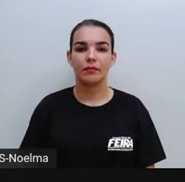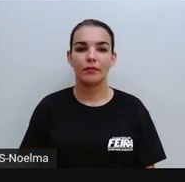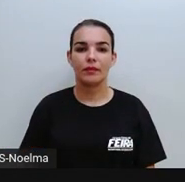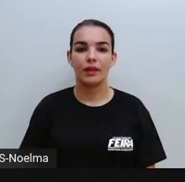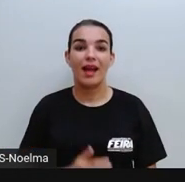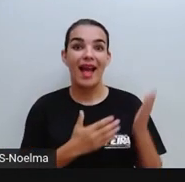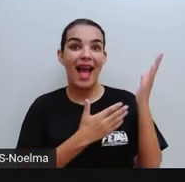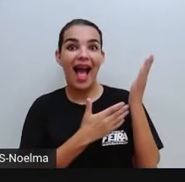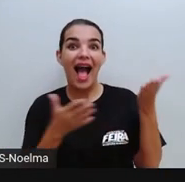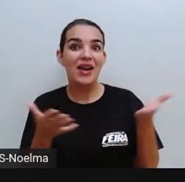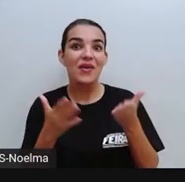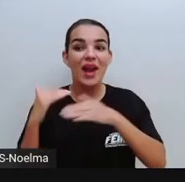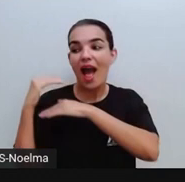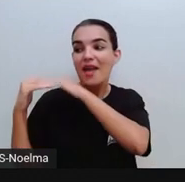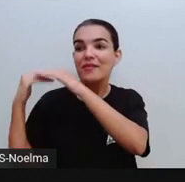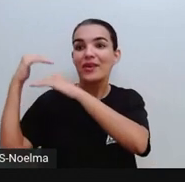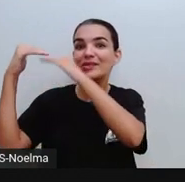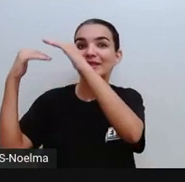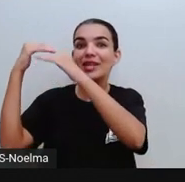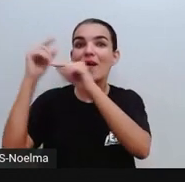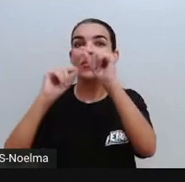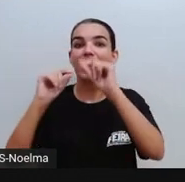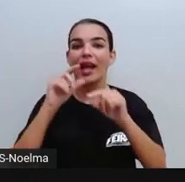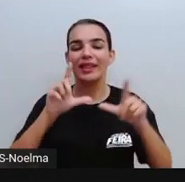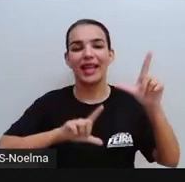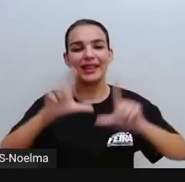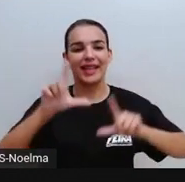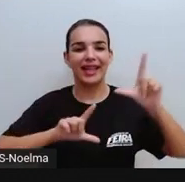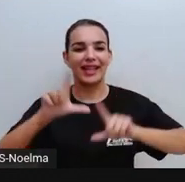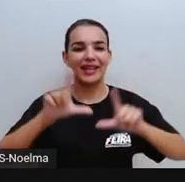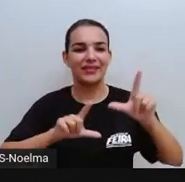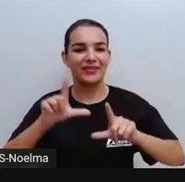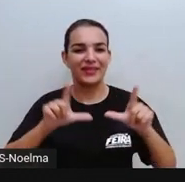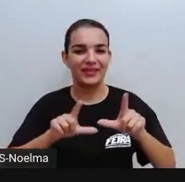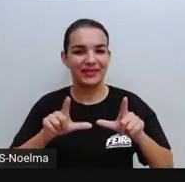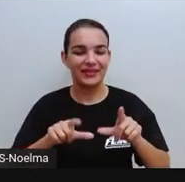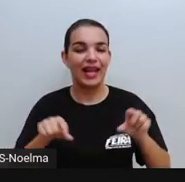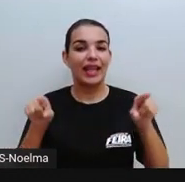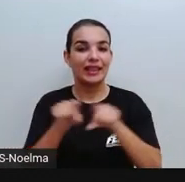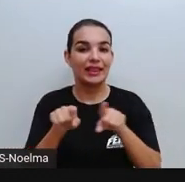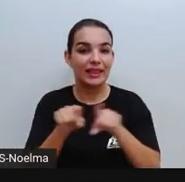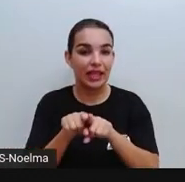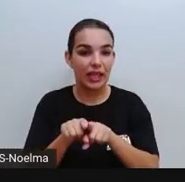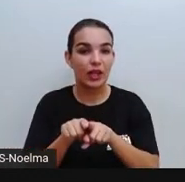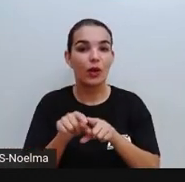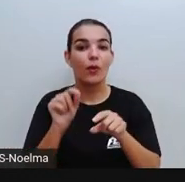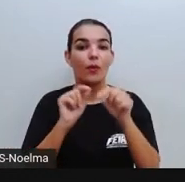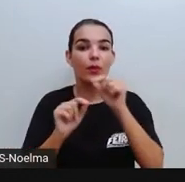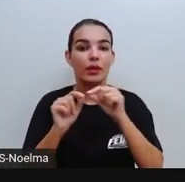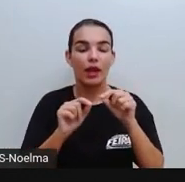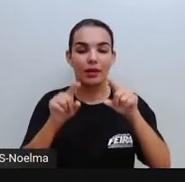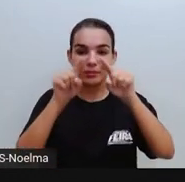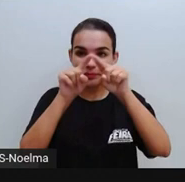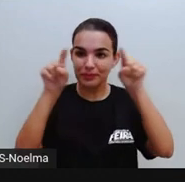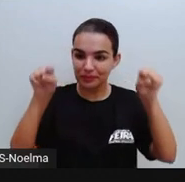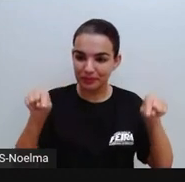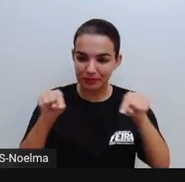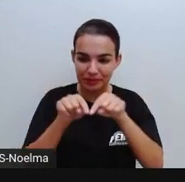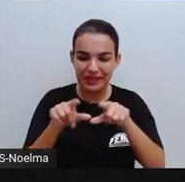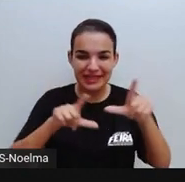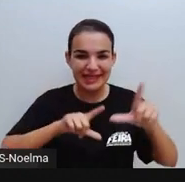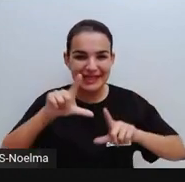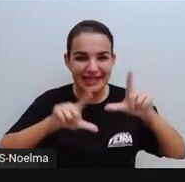olha lá a evolução da TV ali né claro da evolução do próprio aparelho